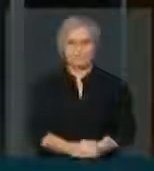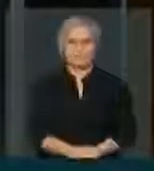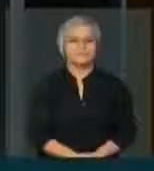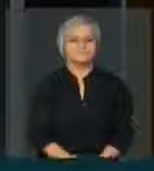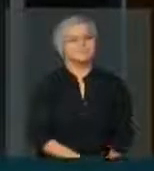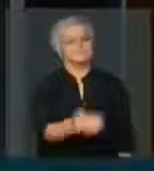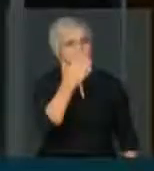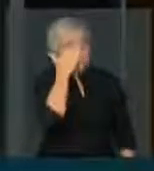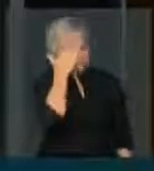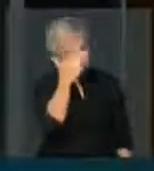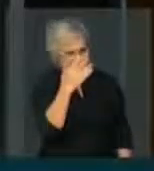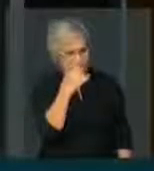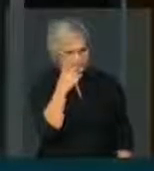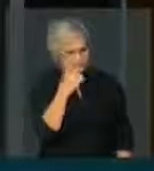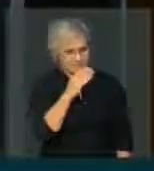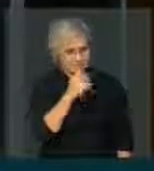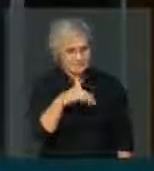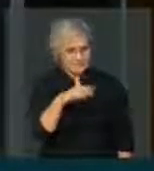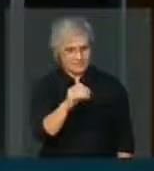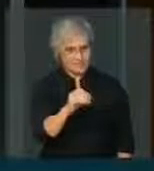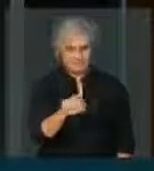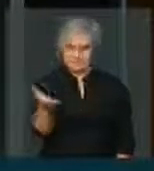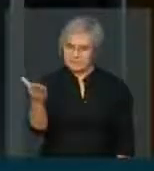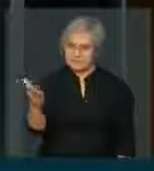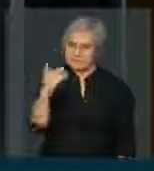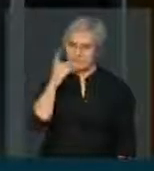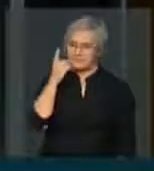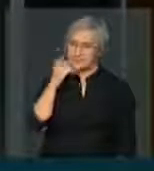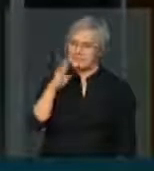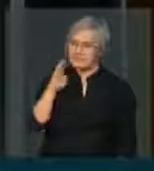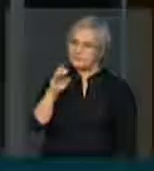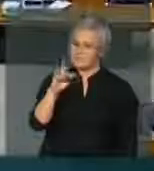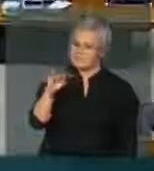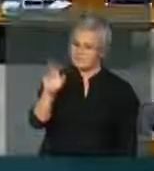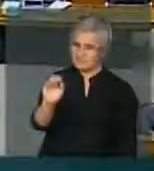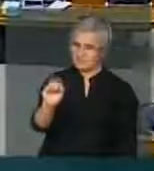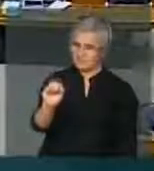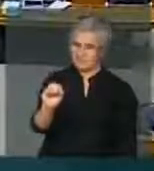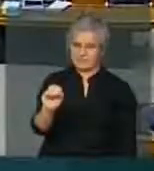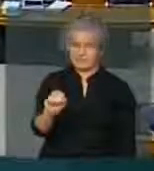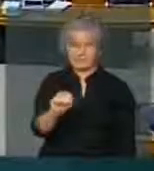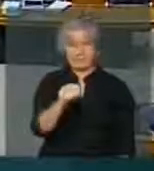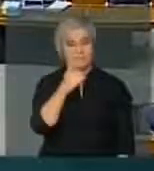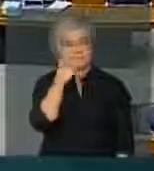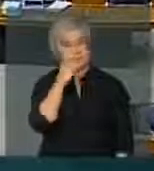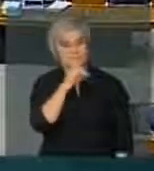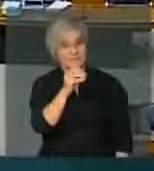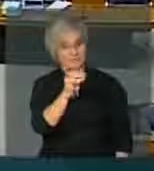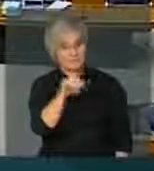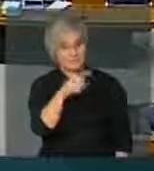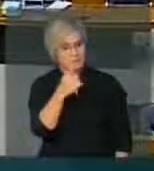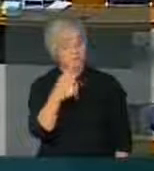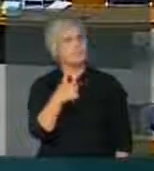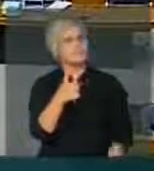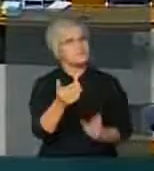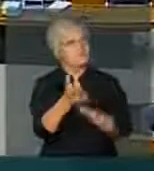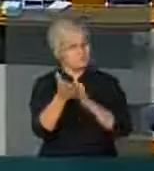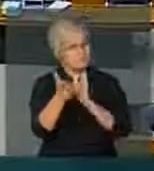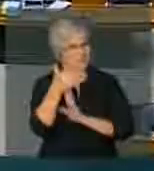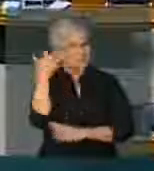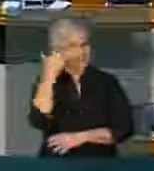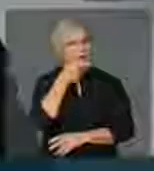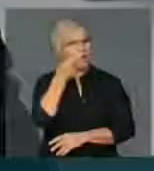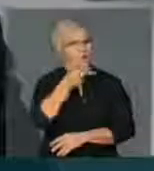Agradeço o deputado Caio e ouço o deputado Bebeto. Meu caro deputado João, quero parabenizá-lo pelas reflexões trazidas